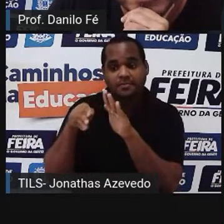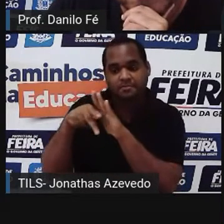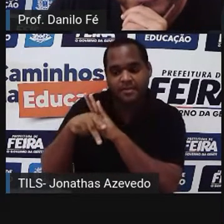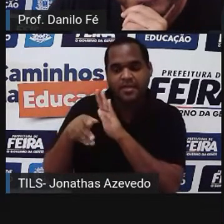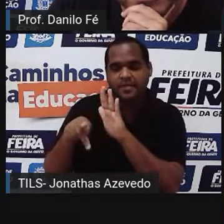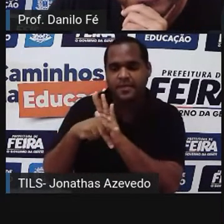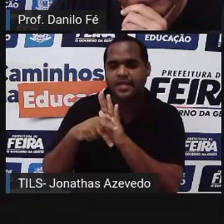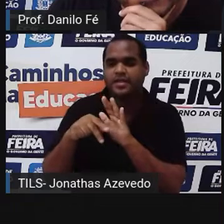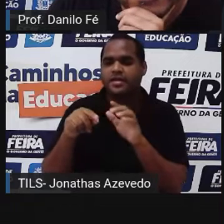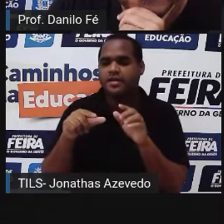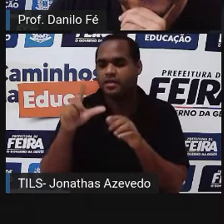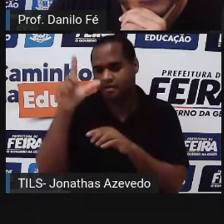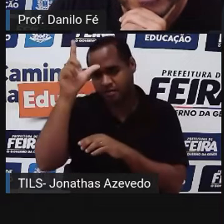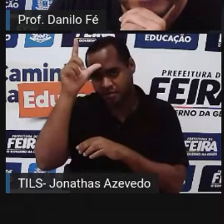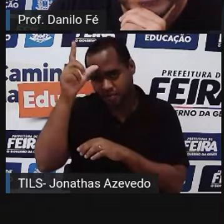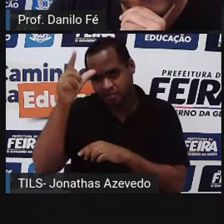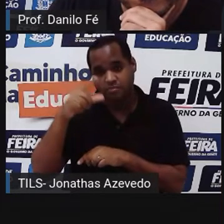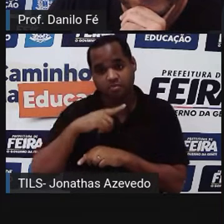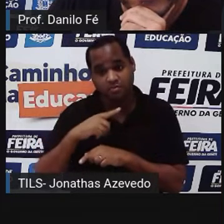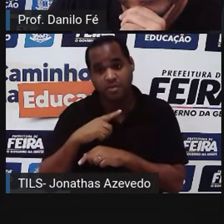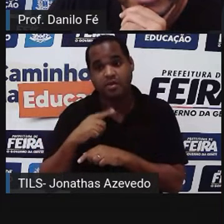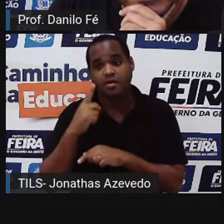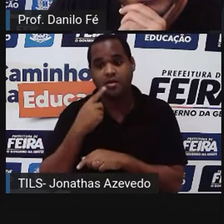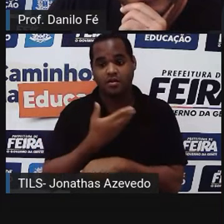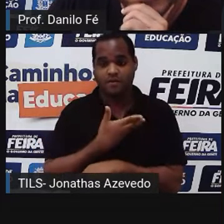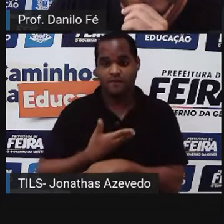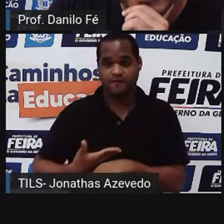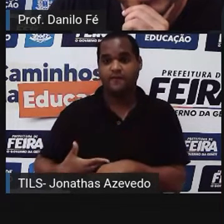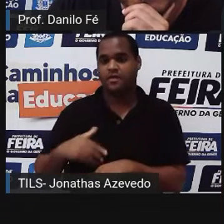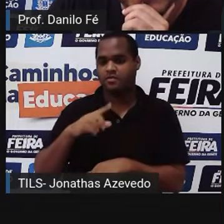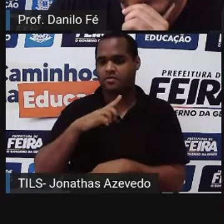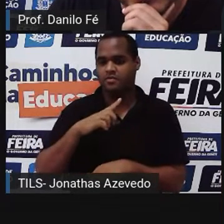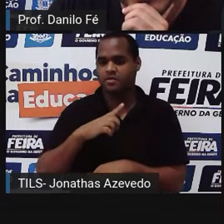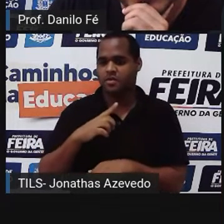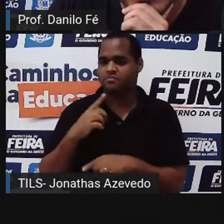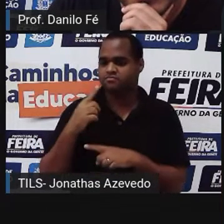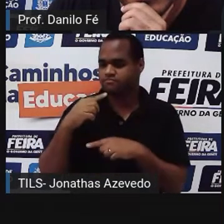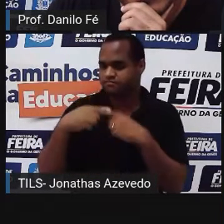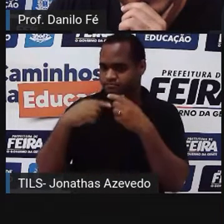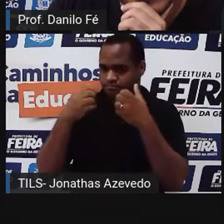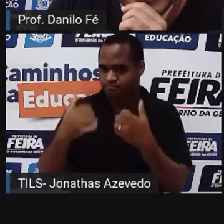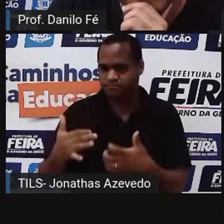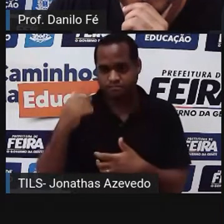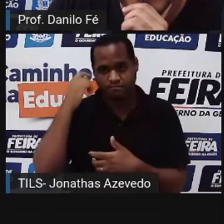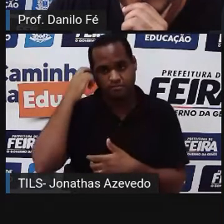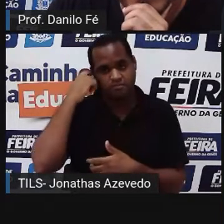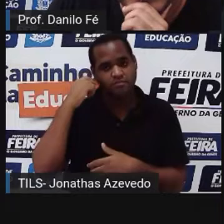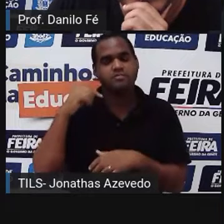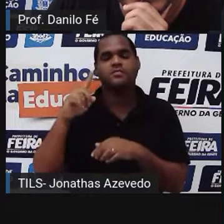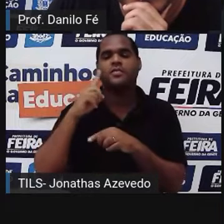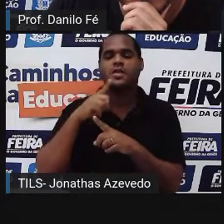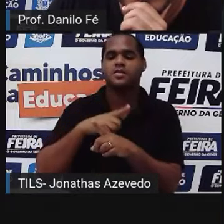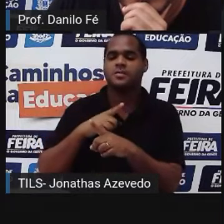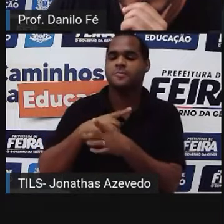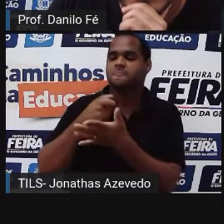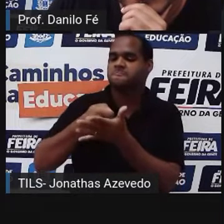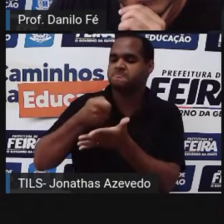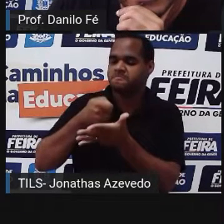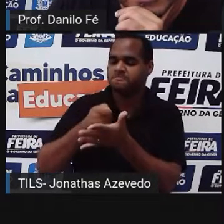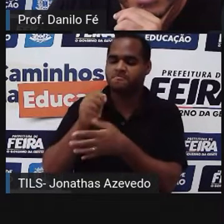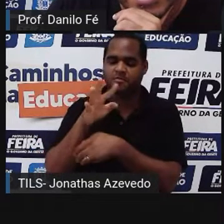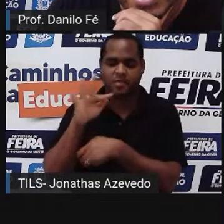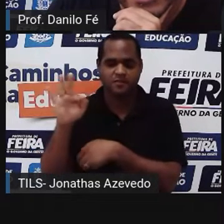presença alemã. Estabeleceram um governo cidadezinha que ficava aqui de Vichy e tentavam fazer uma resistência